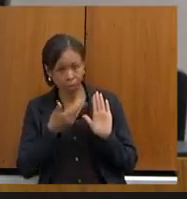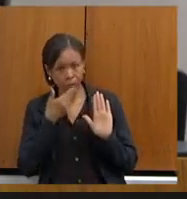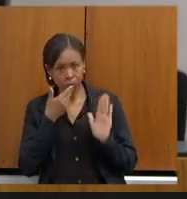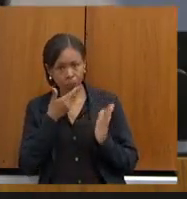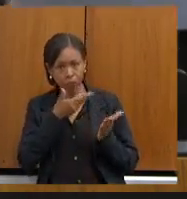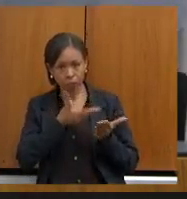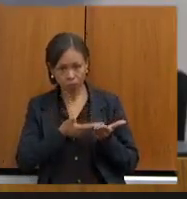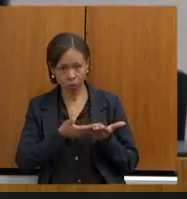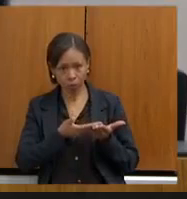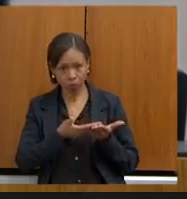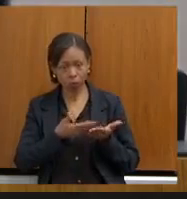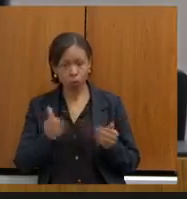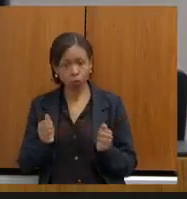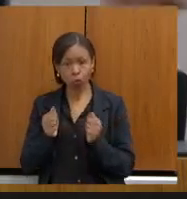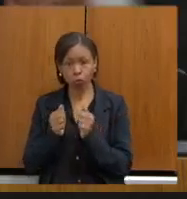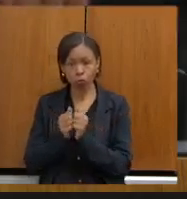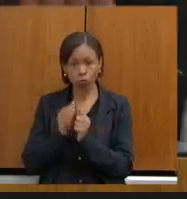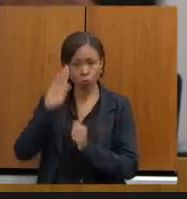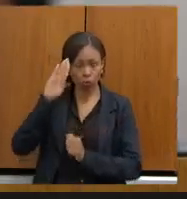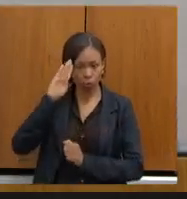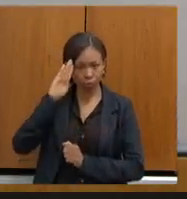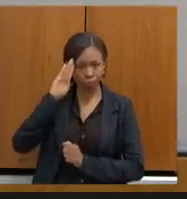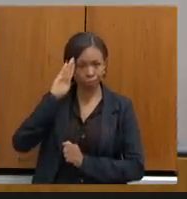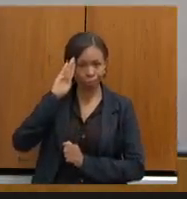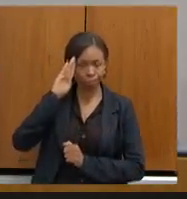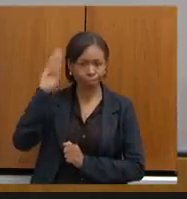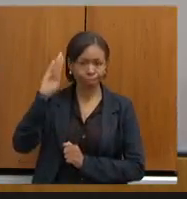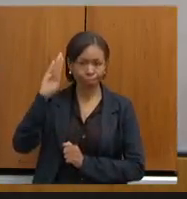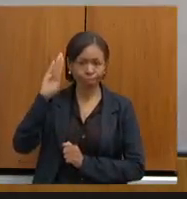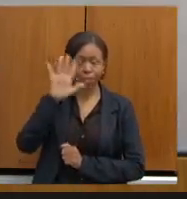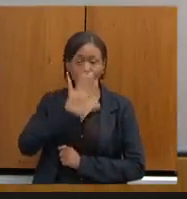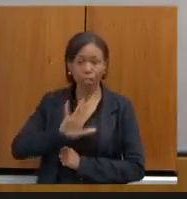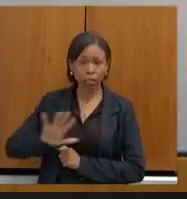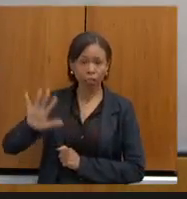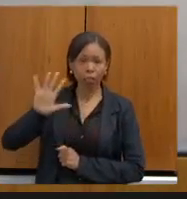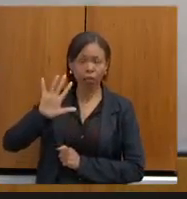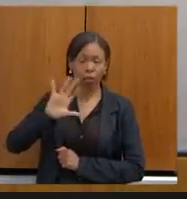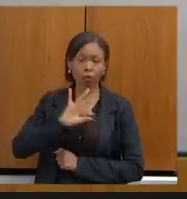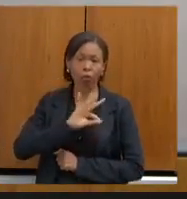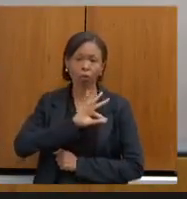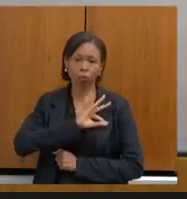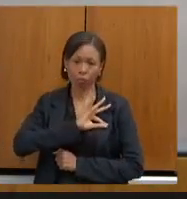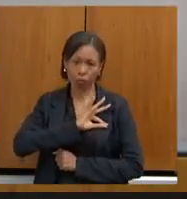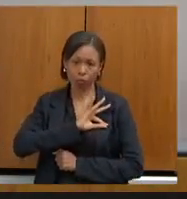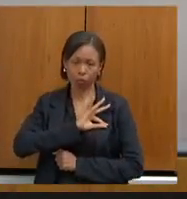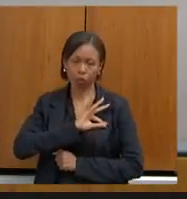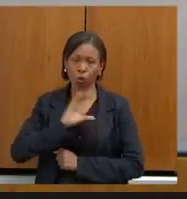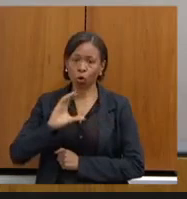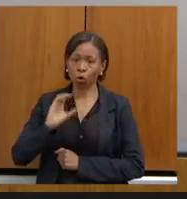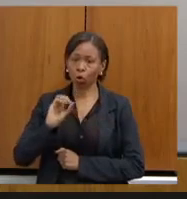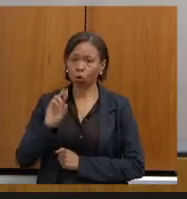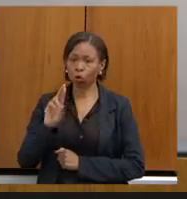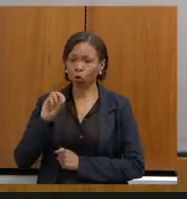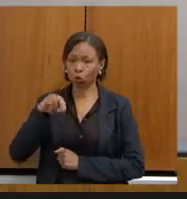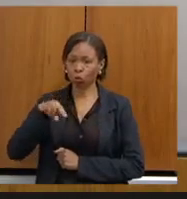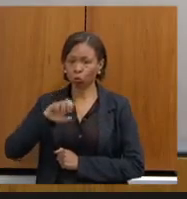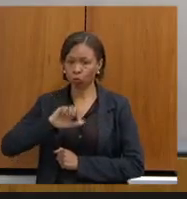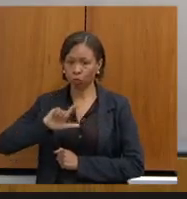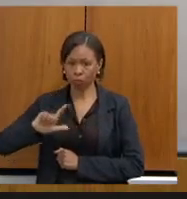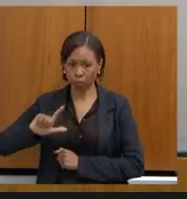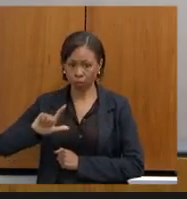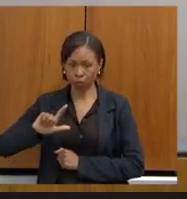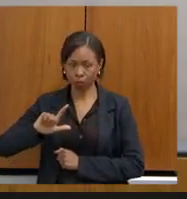presença do comandante Geral da Polícia Militar o Coronel Rodrigo o que aqui se já se faz presente